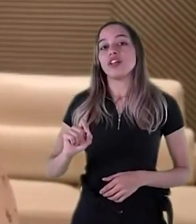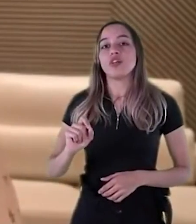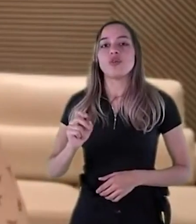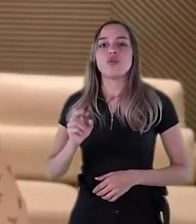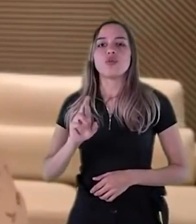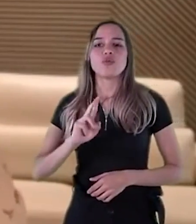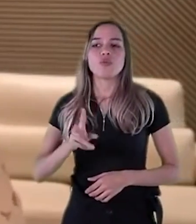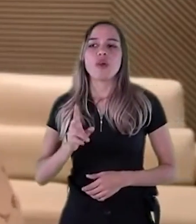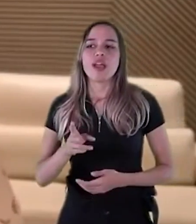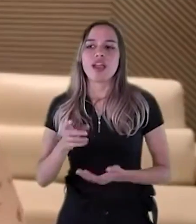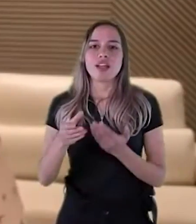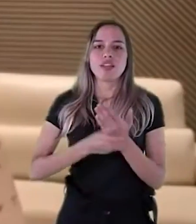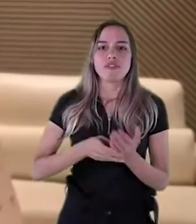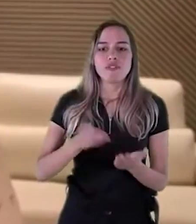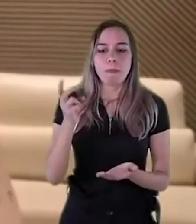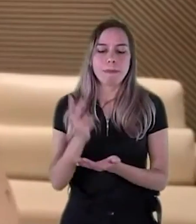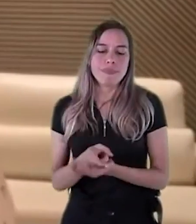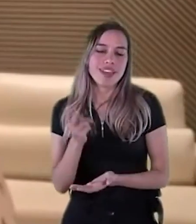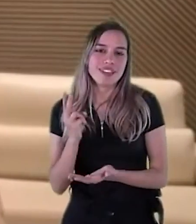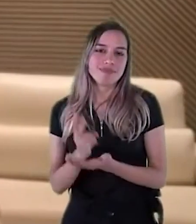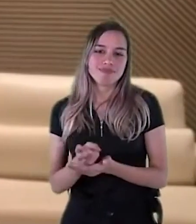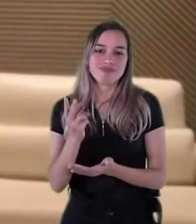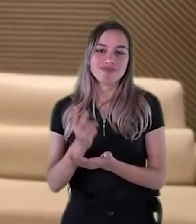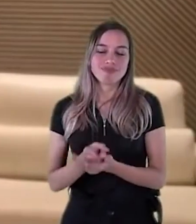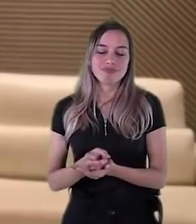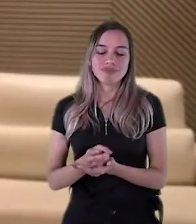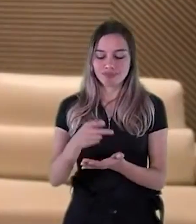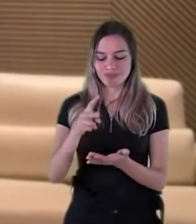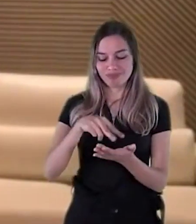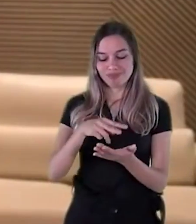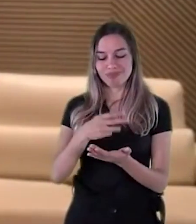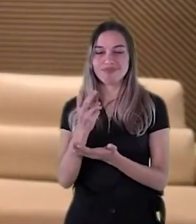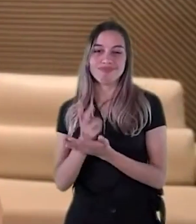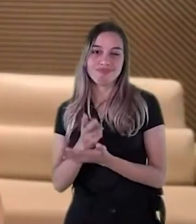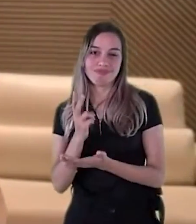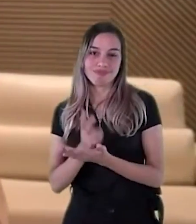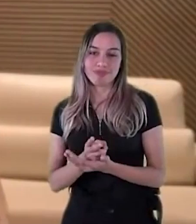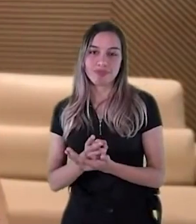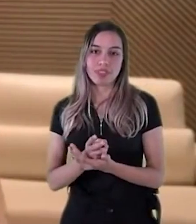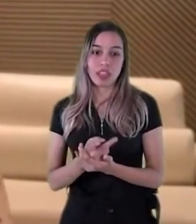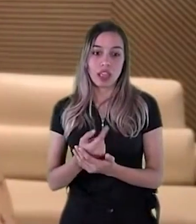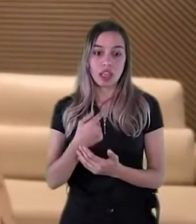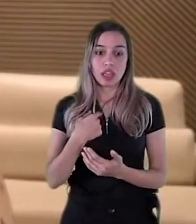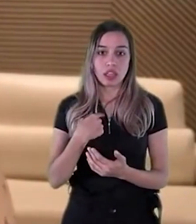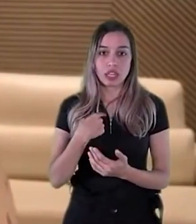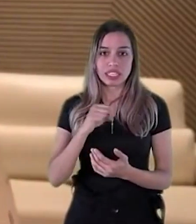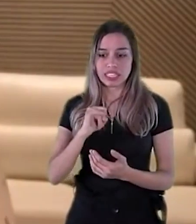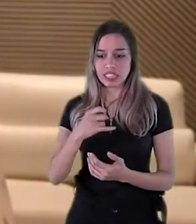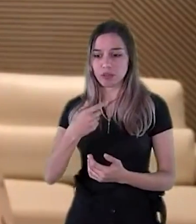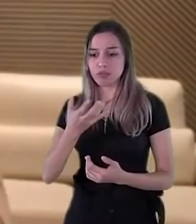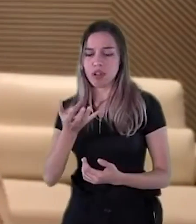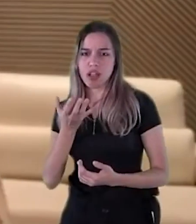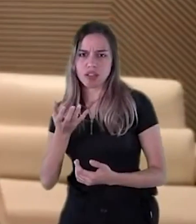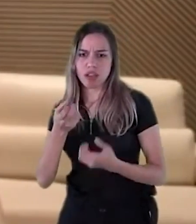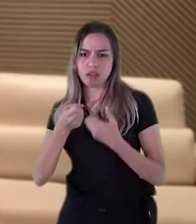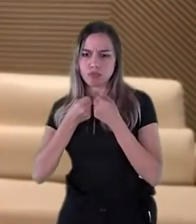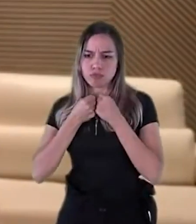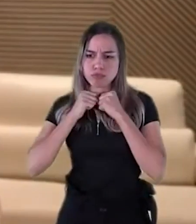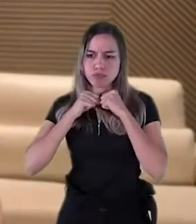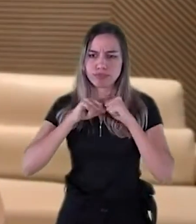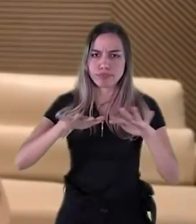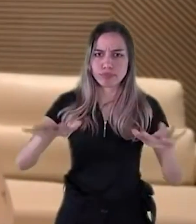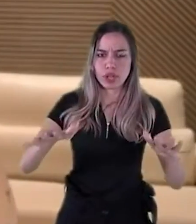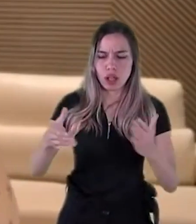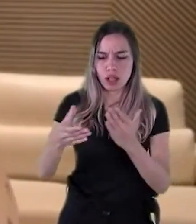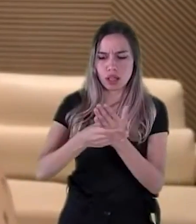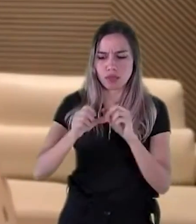mesmice. Então, no momento em que eu decido partilhar essa obra, em que eu começo a escrever já com a intenção